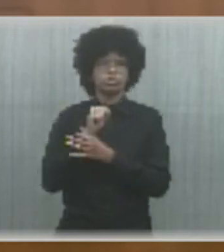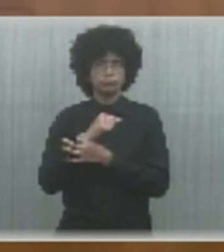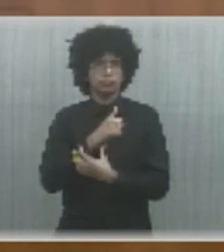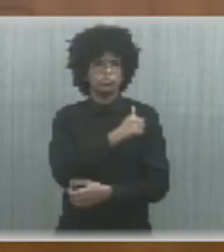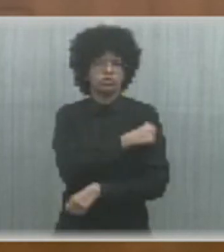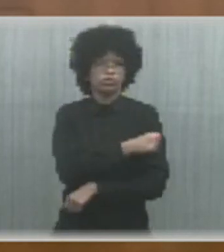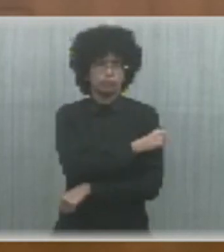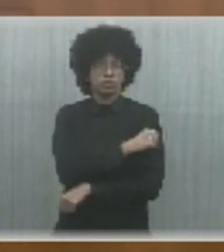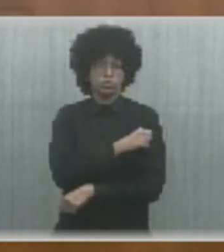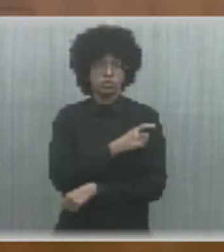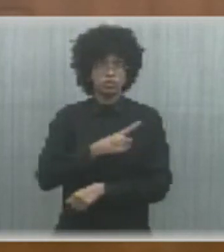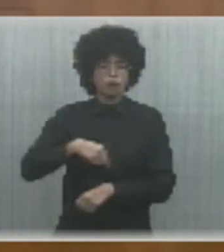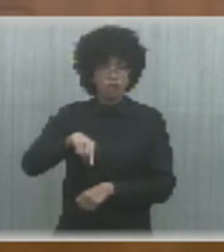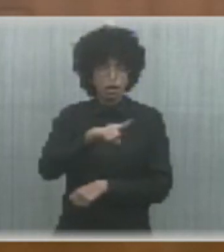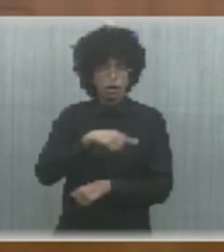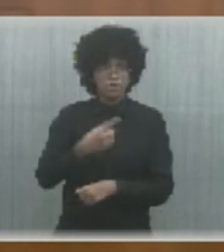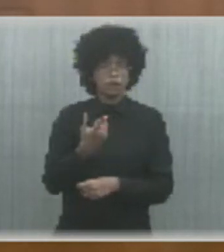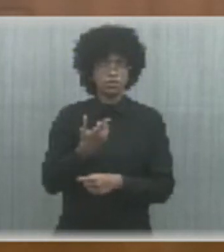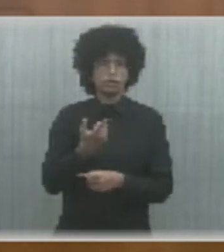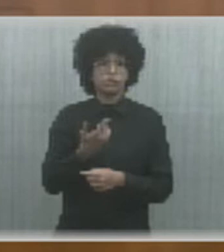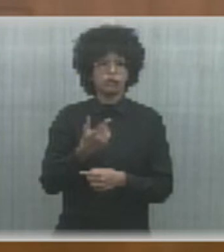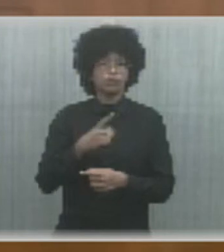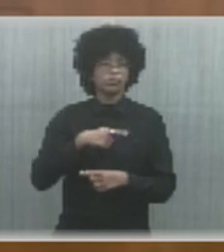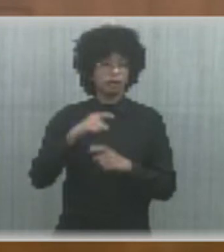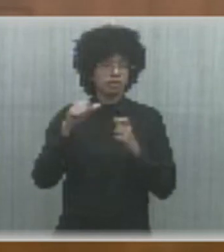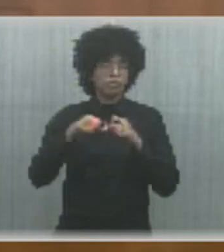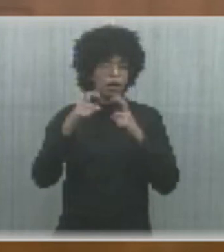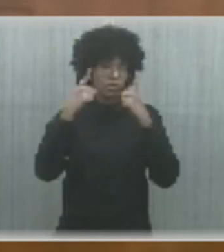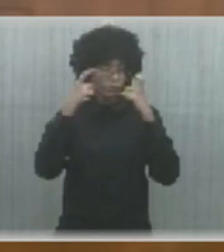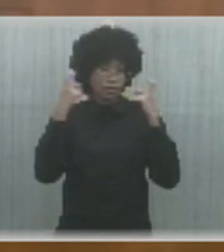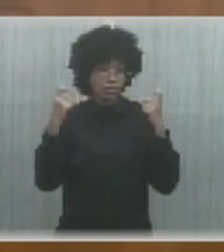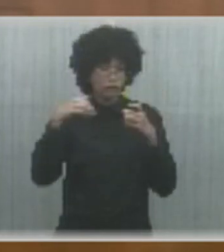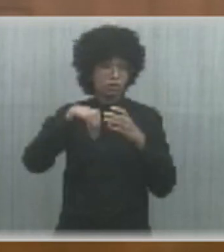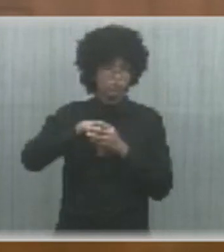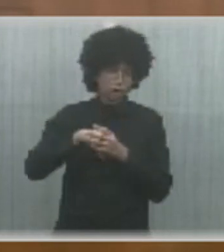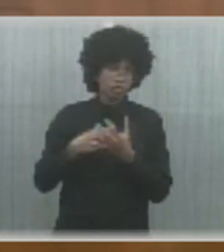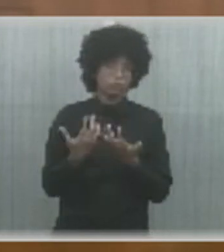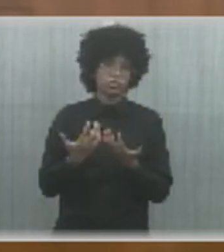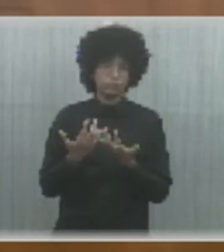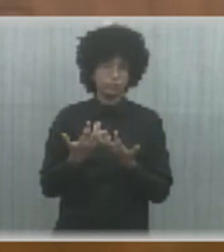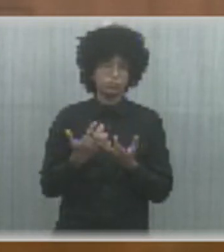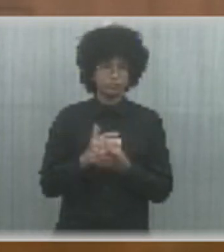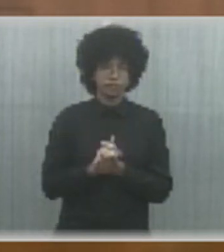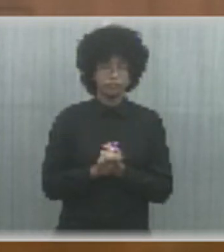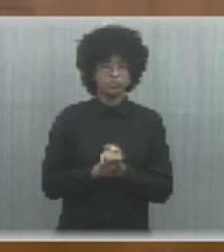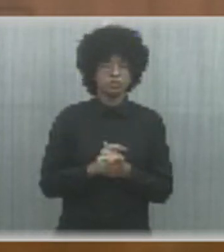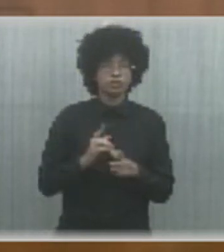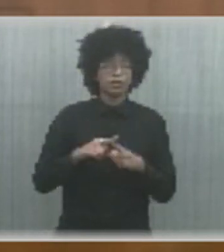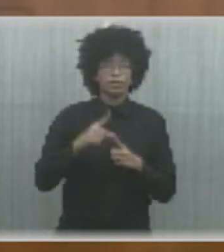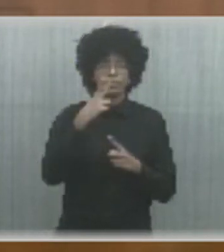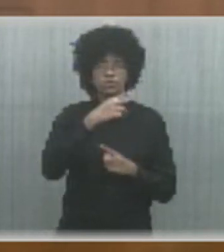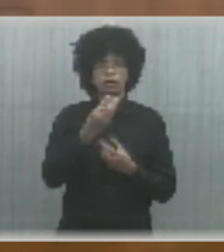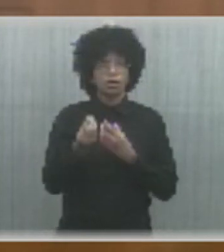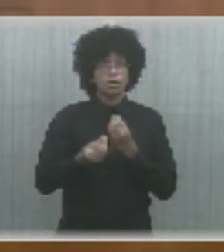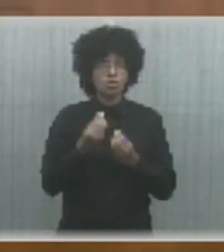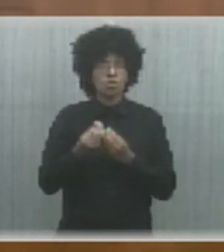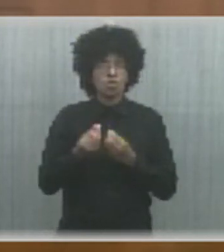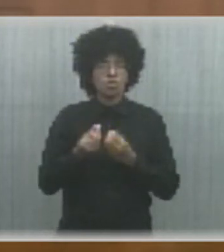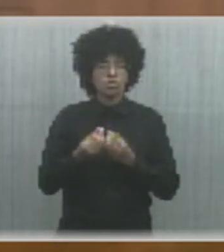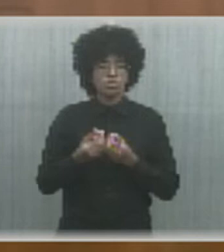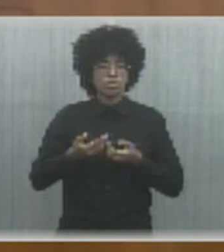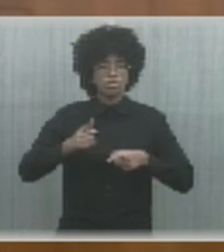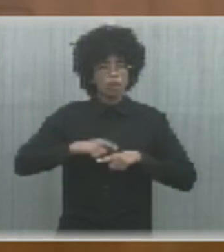que a equipe médica brutaliza o parto. Da forma como está, deputado Gustavo, é como se os partos fossem um ato de